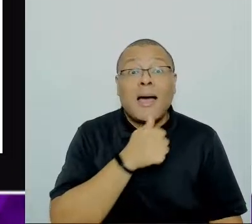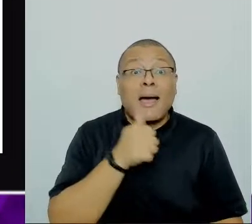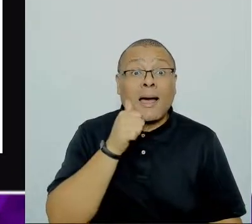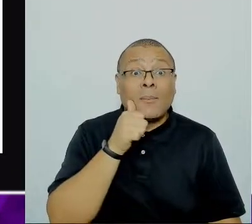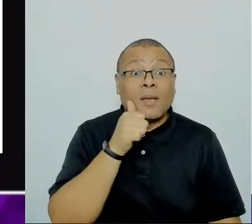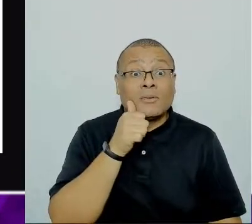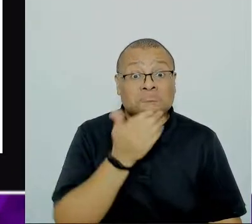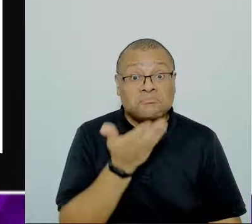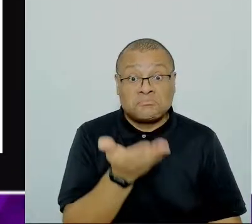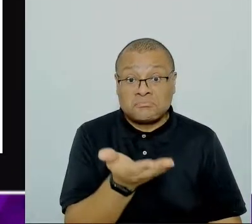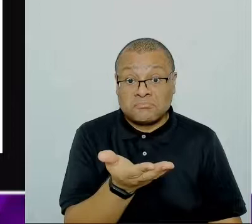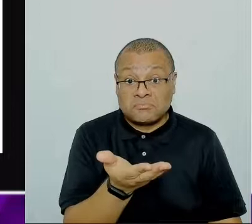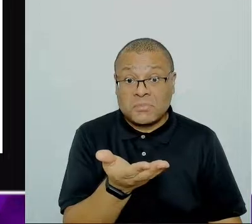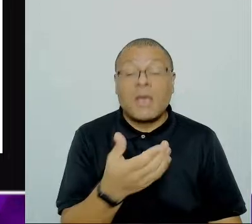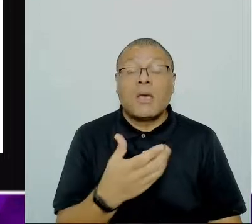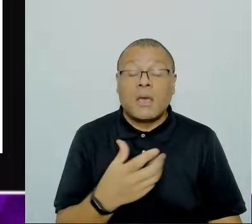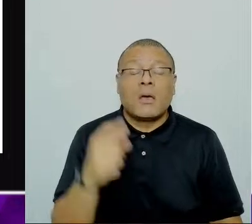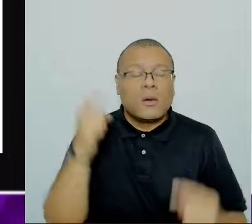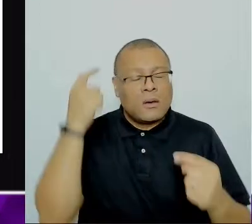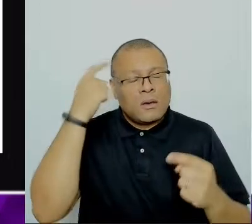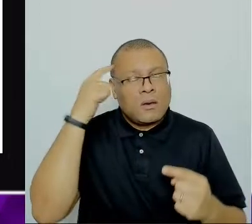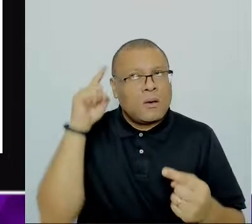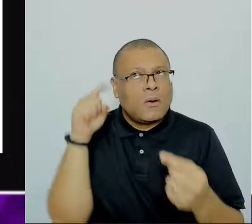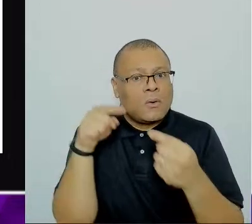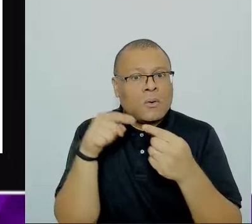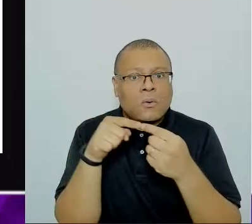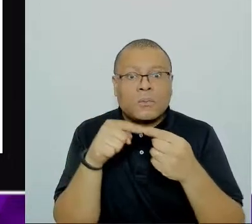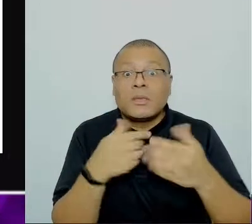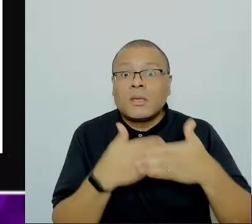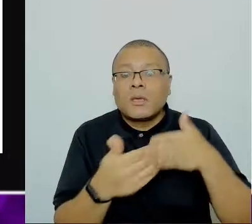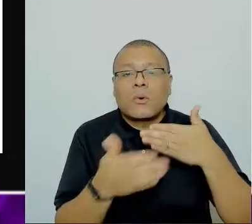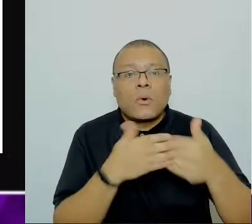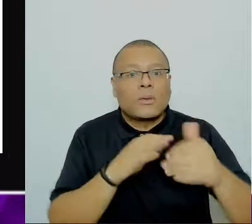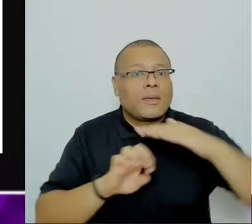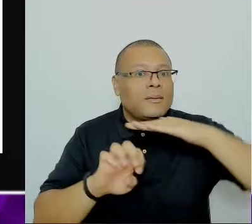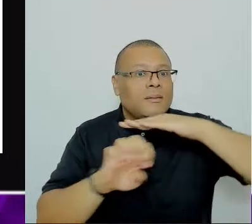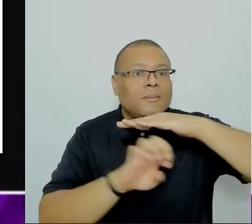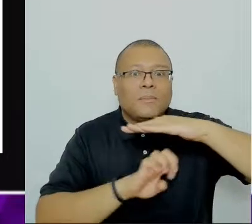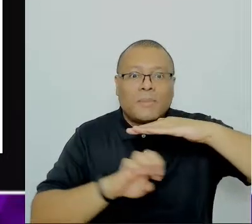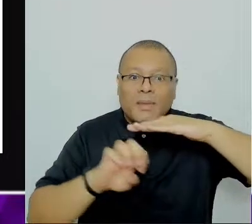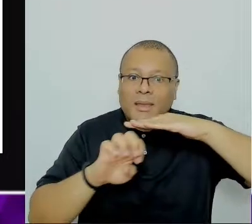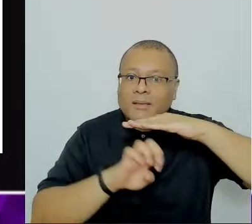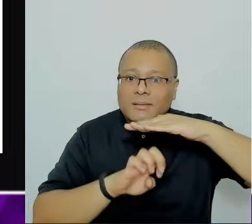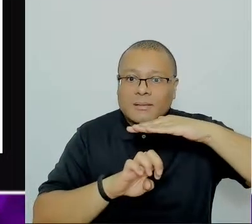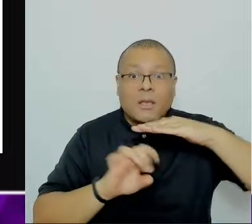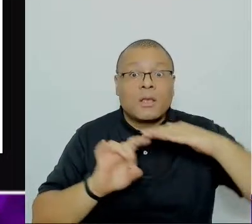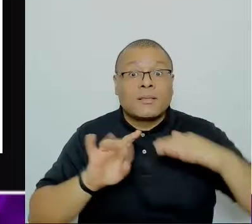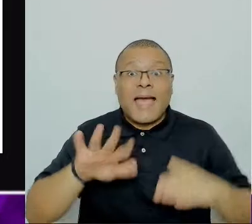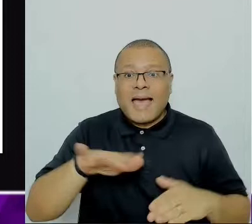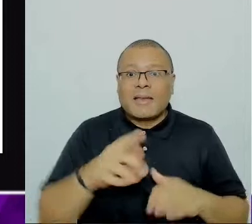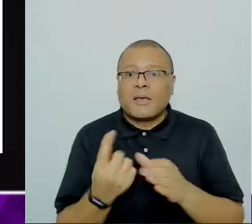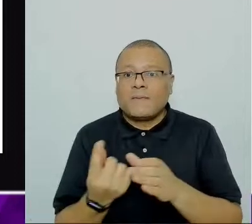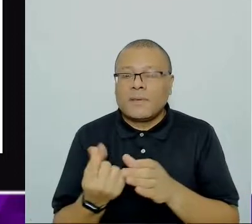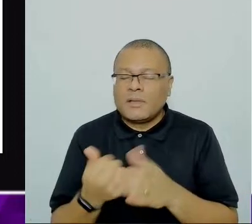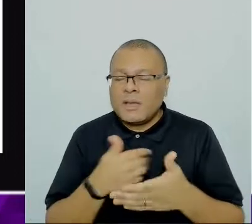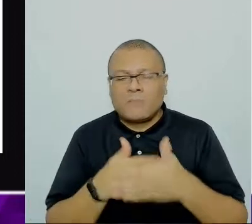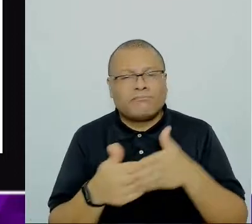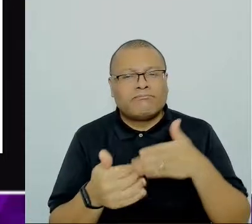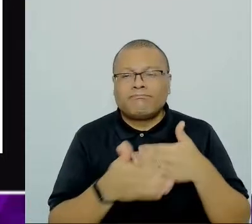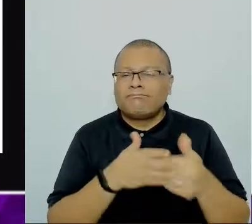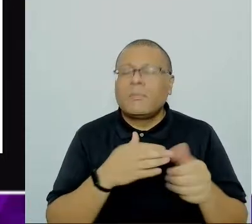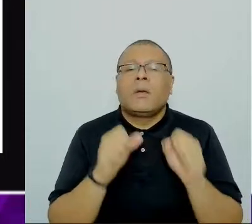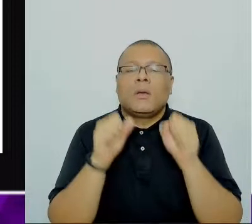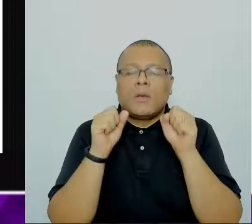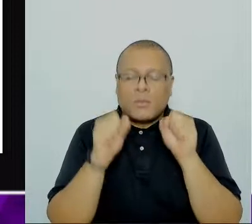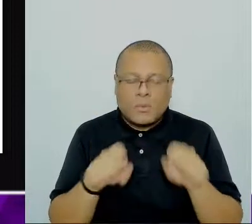realmente é o rebundling que a gente tem que pensar, e aí qualquer empresa não só do mercado financeiro, mas qualquer empresa, né? Isso pode ser feito